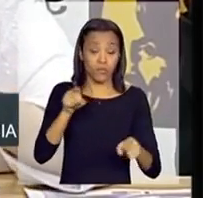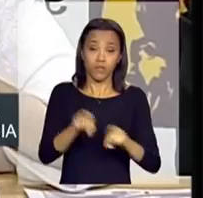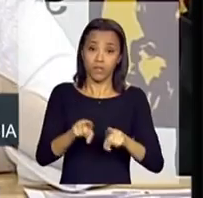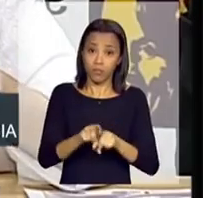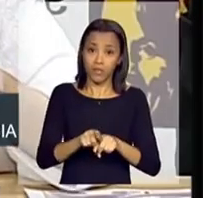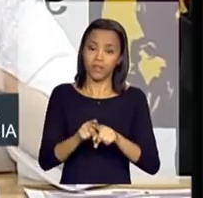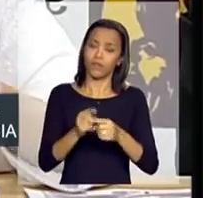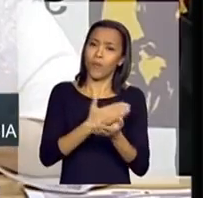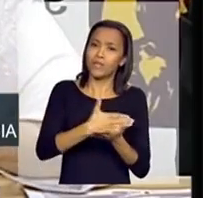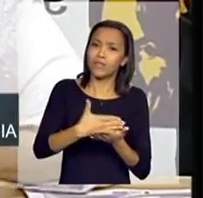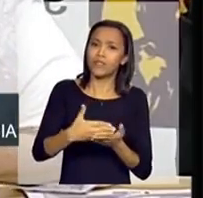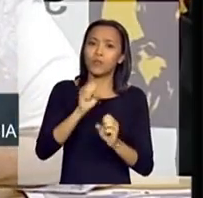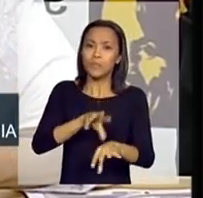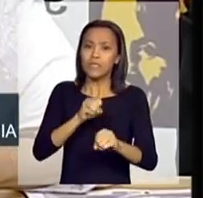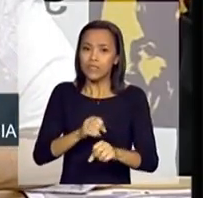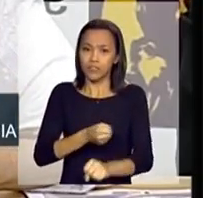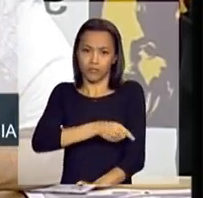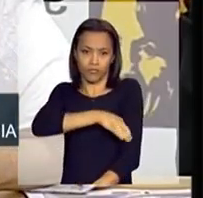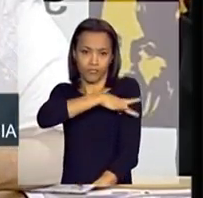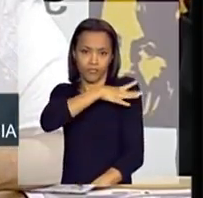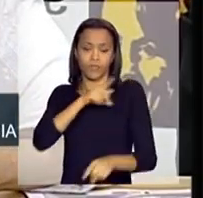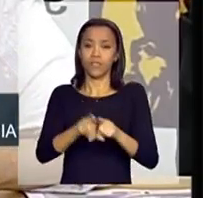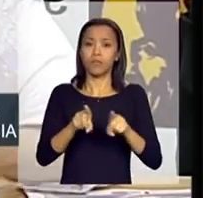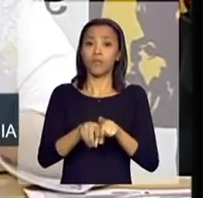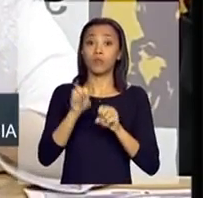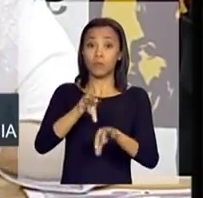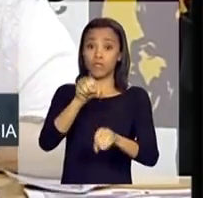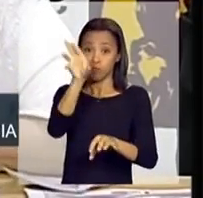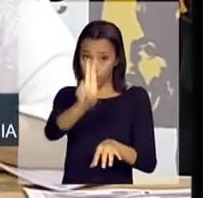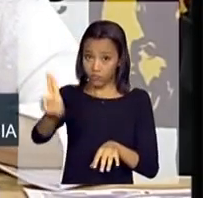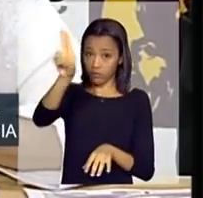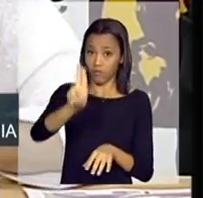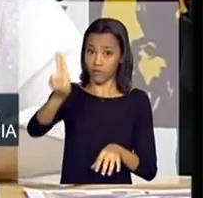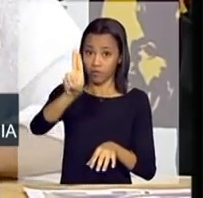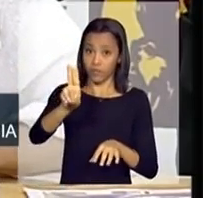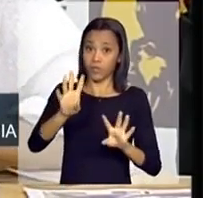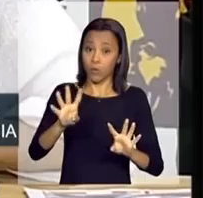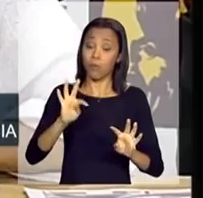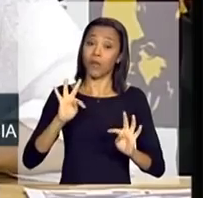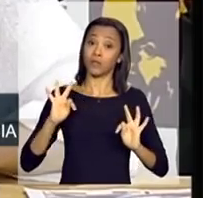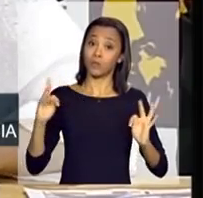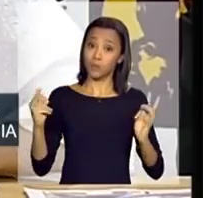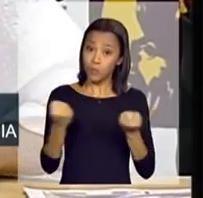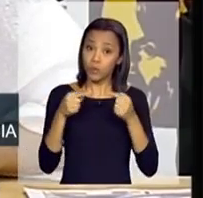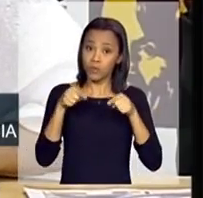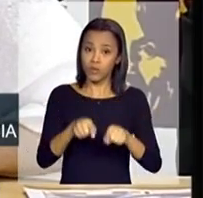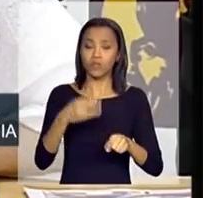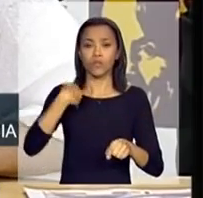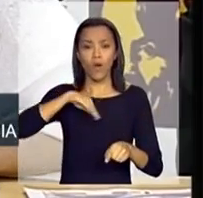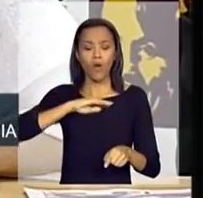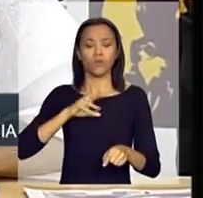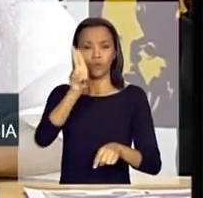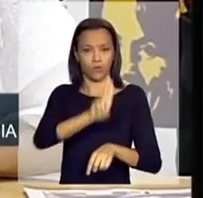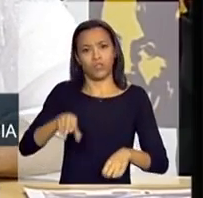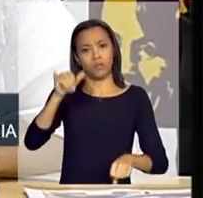ensino de nível universitário. Para tanto, nós usamos os